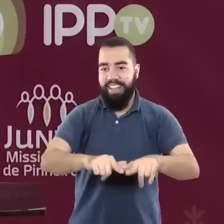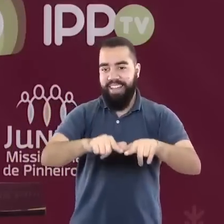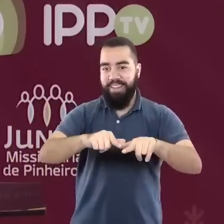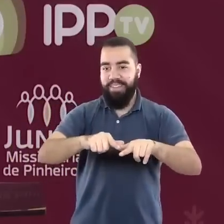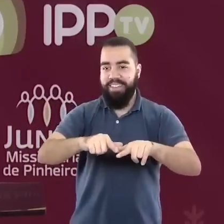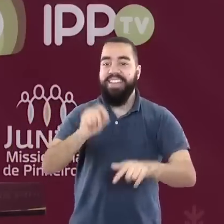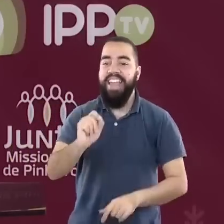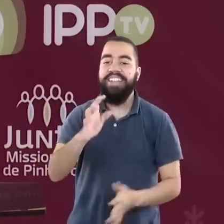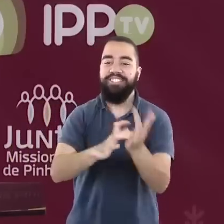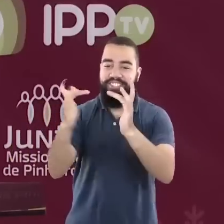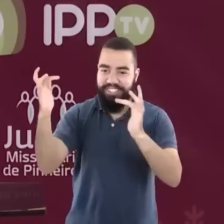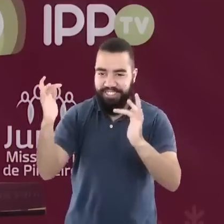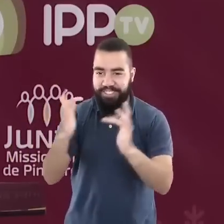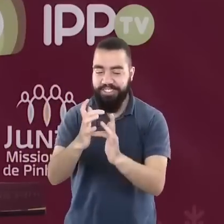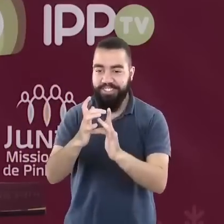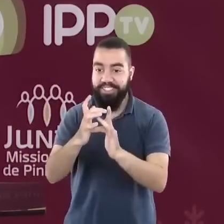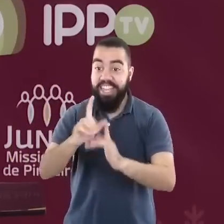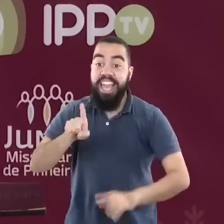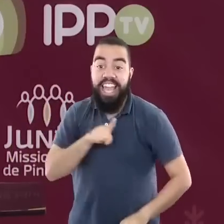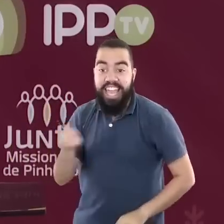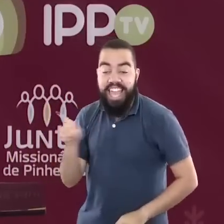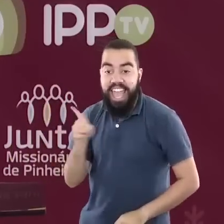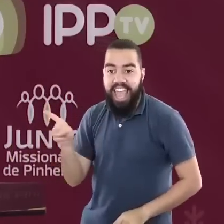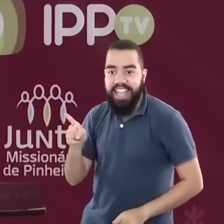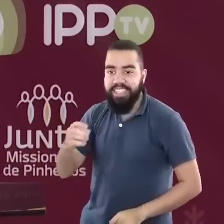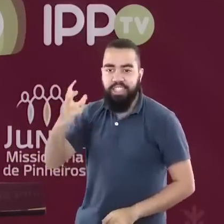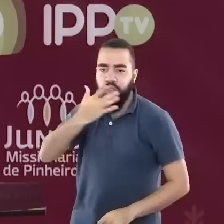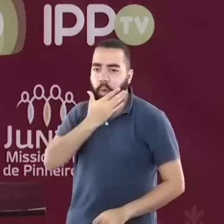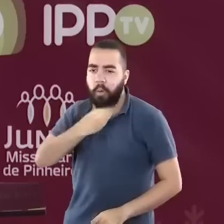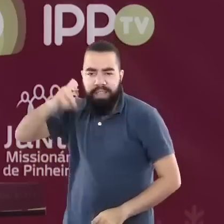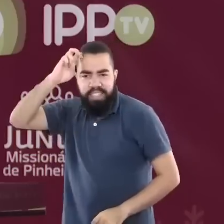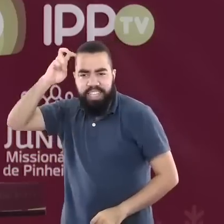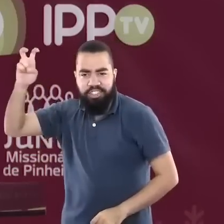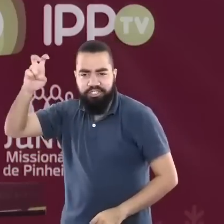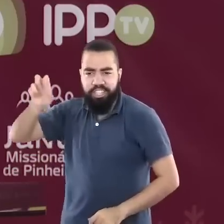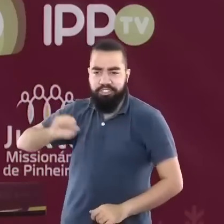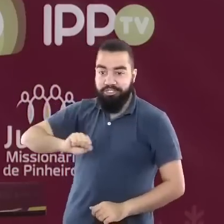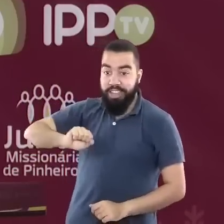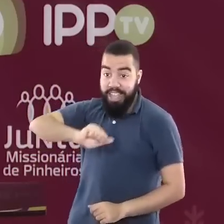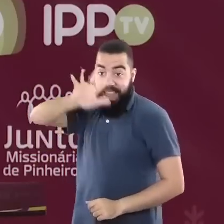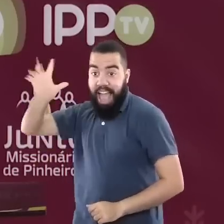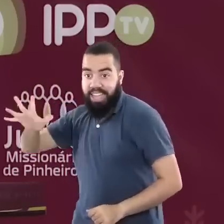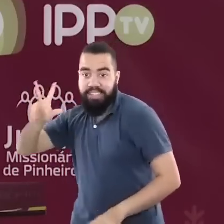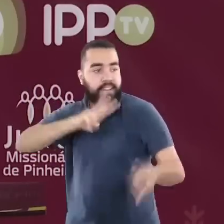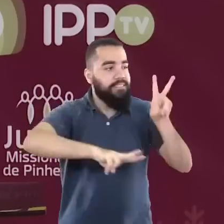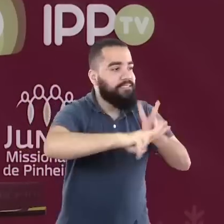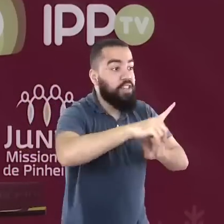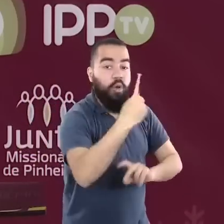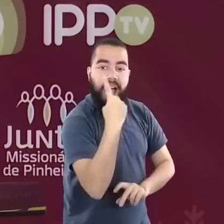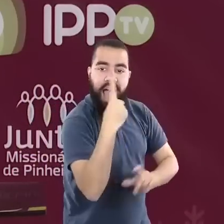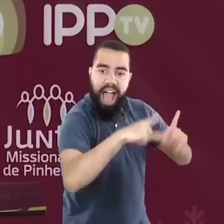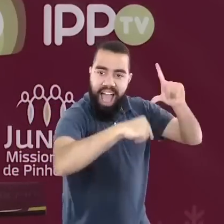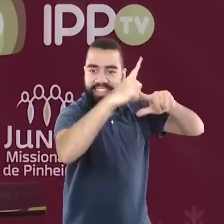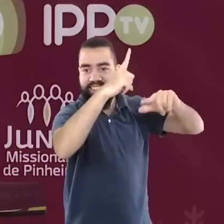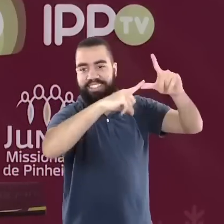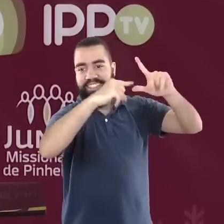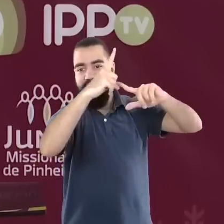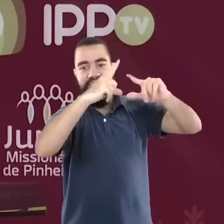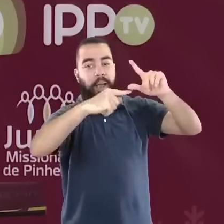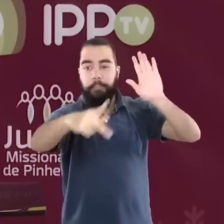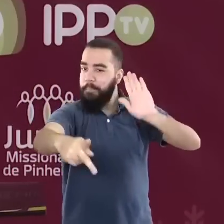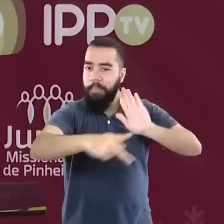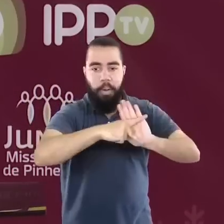eles viram esta estrela a estrela de Jacó a sua estrela e vieram do Oriente